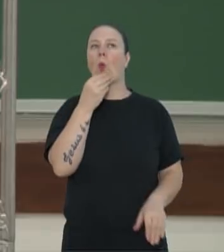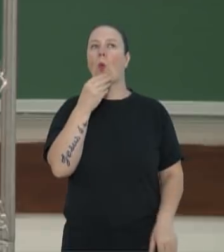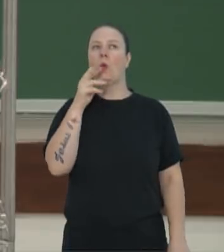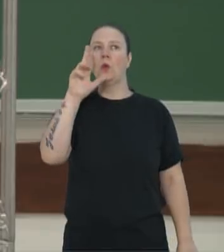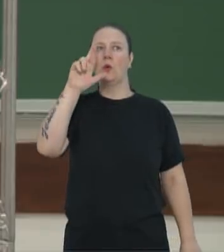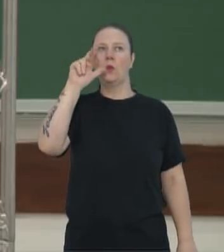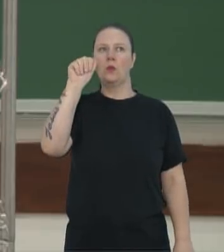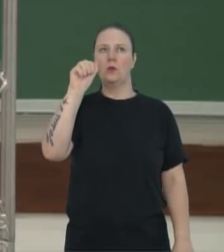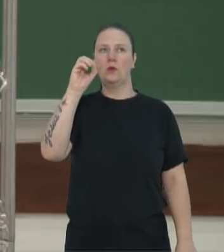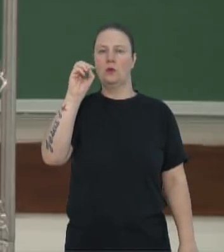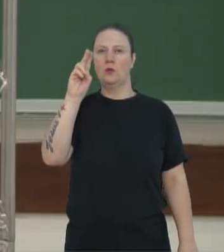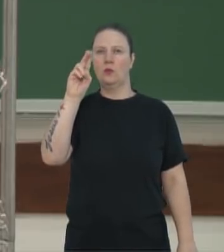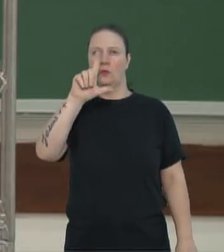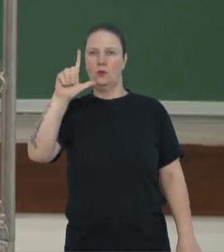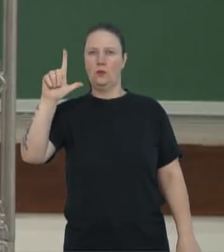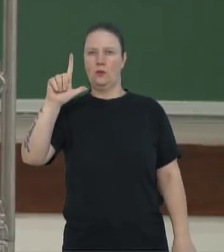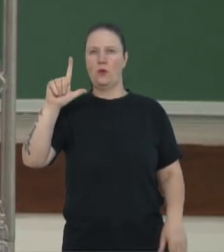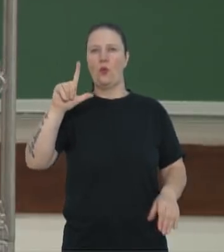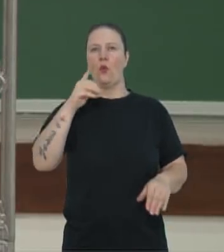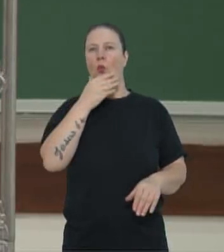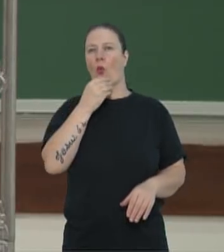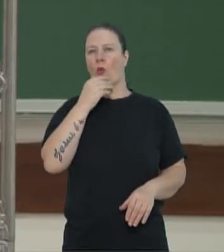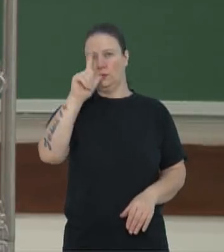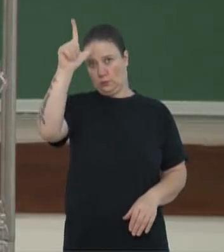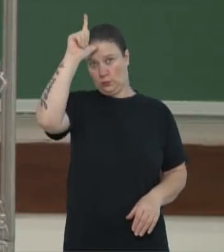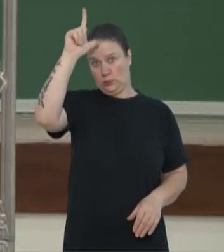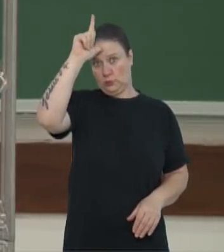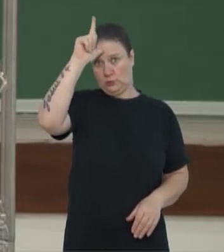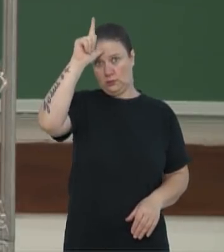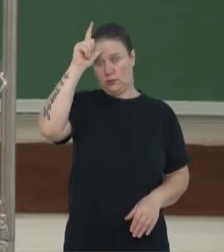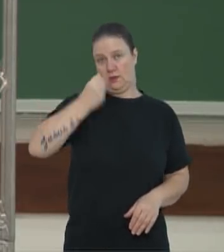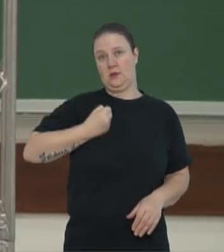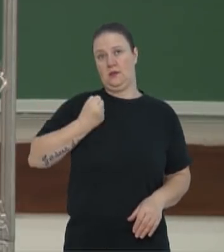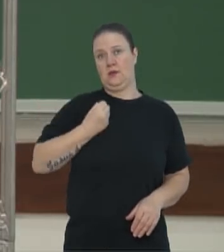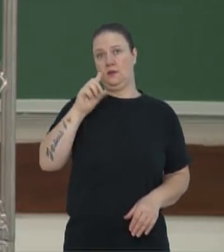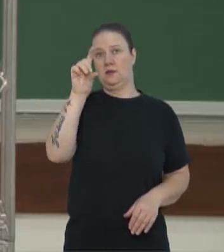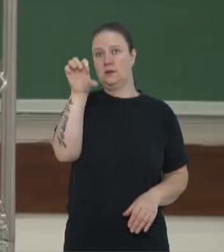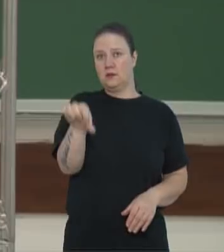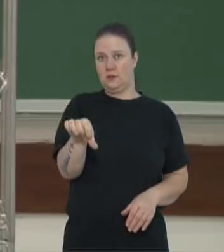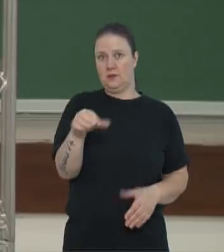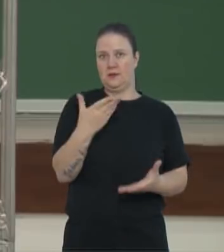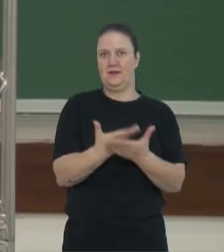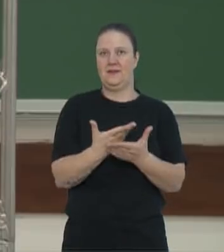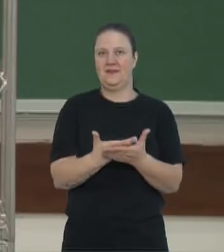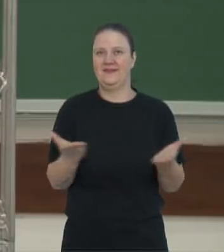Houseman, pronúncia alemã, né? E essa é a aula 19.